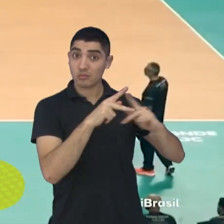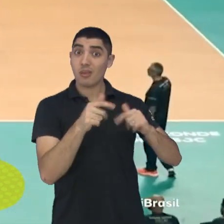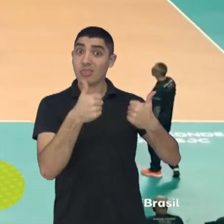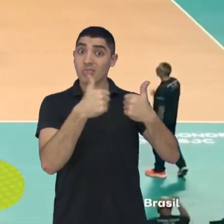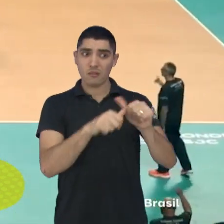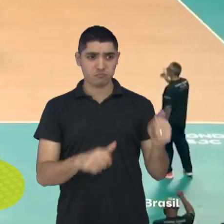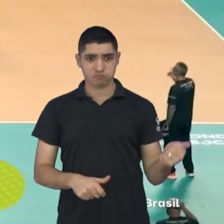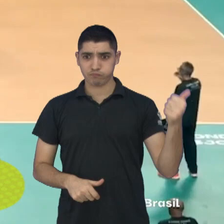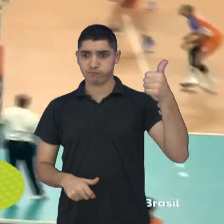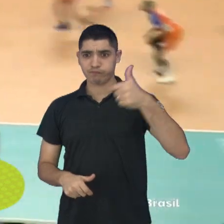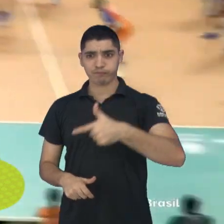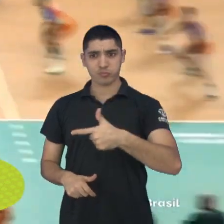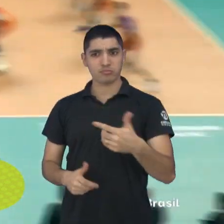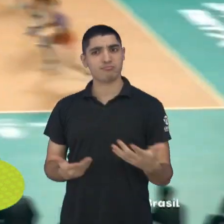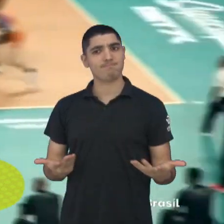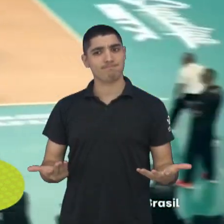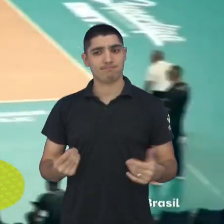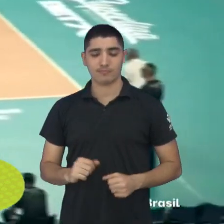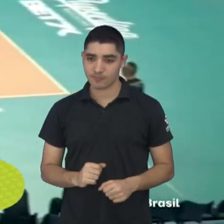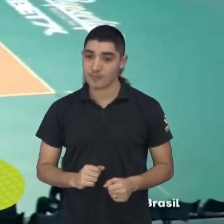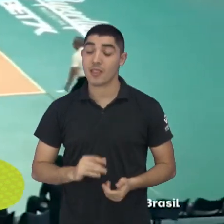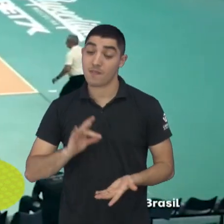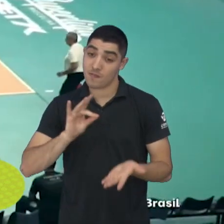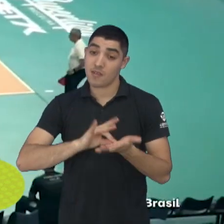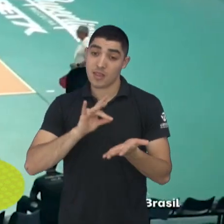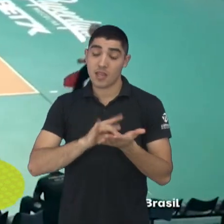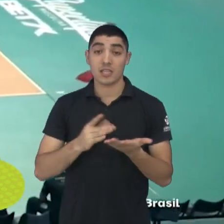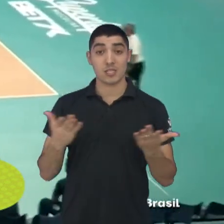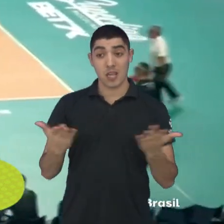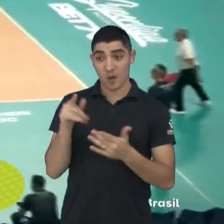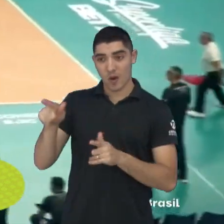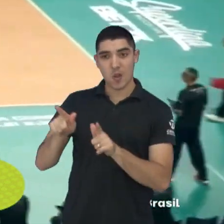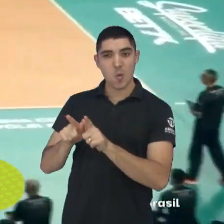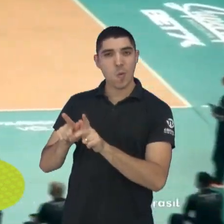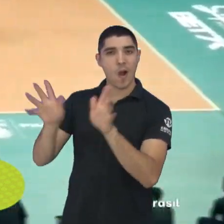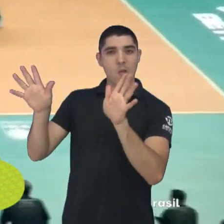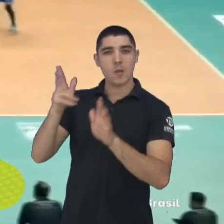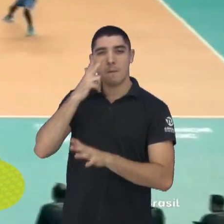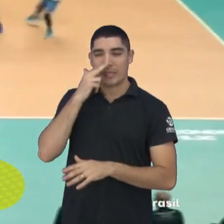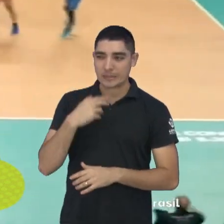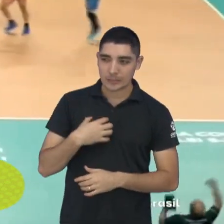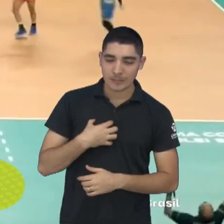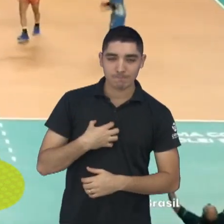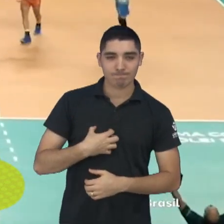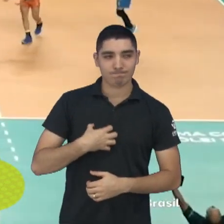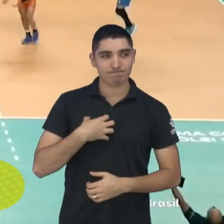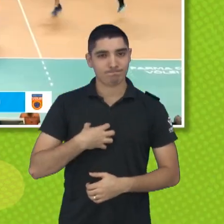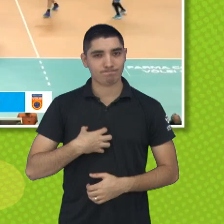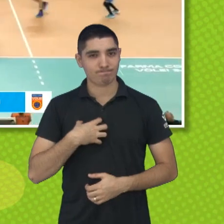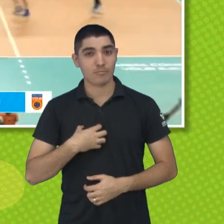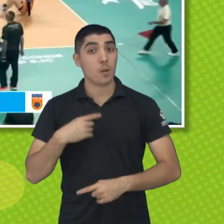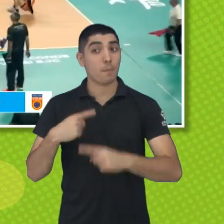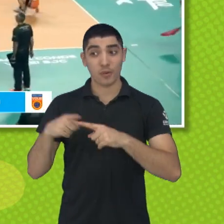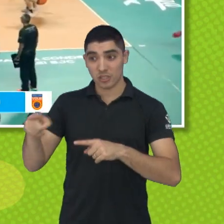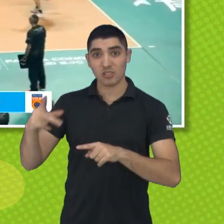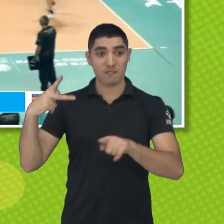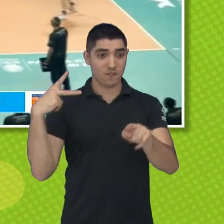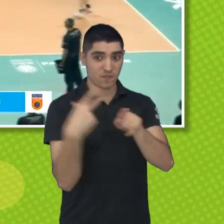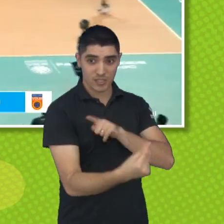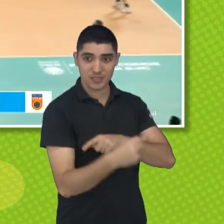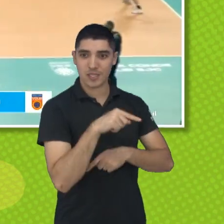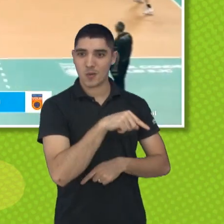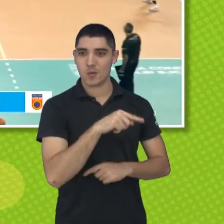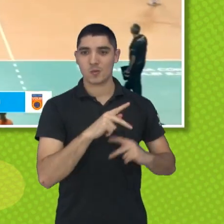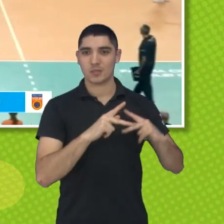equipe do Guarulhos, né, Bruno? E aí fica engasgado um pouco o Guarulhos com o São José, né, porque eliminou na semifinal